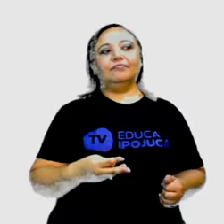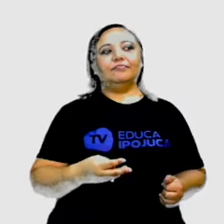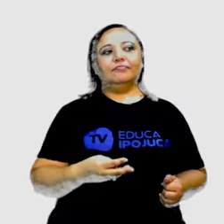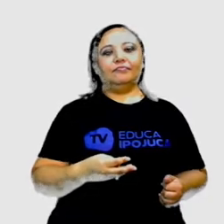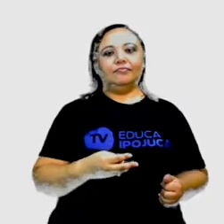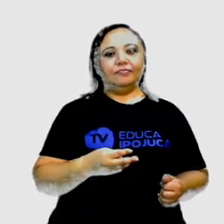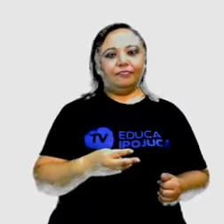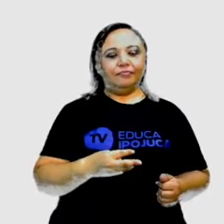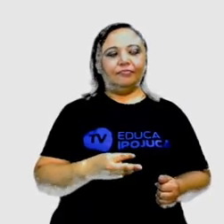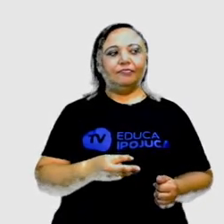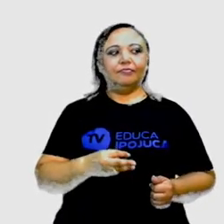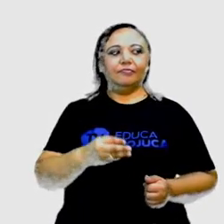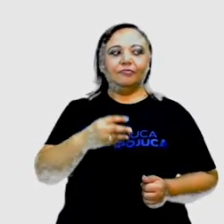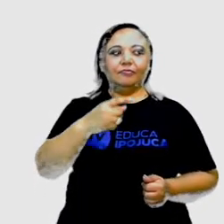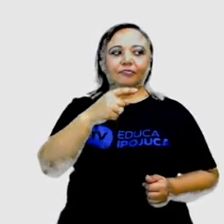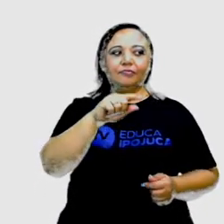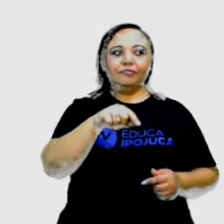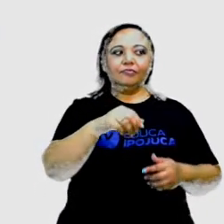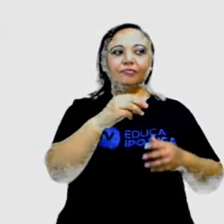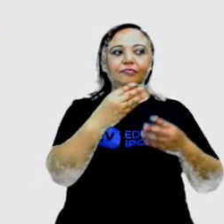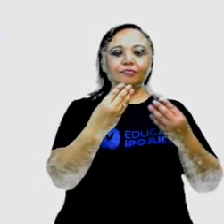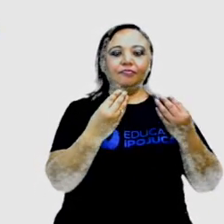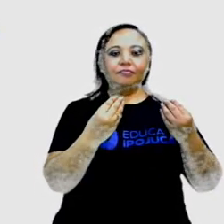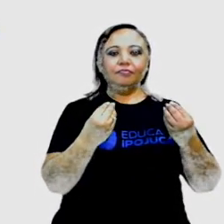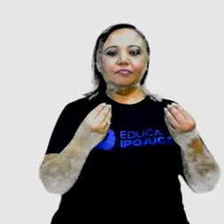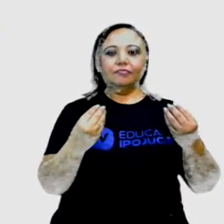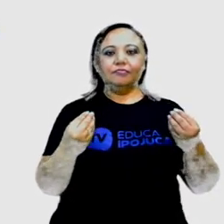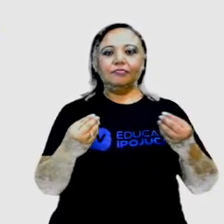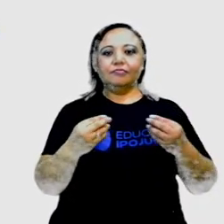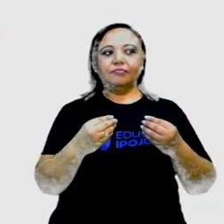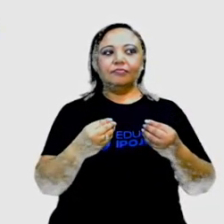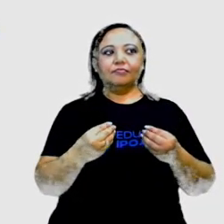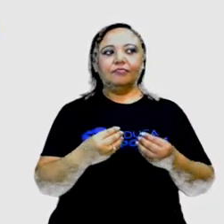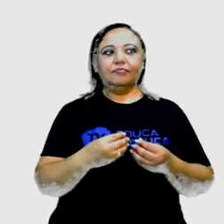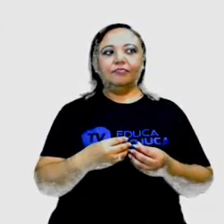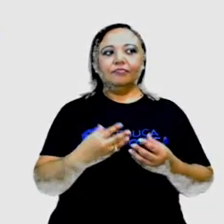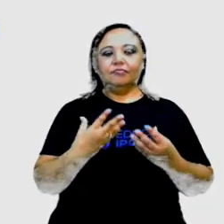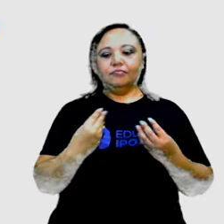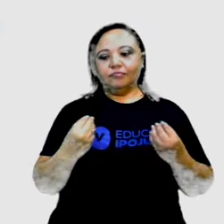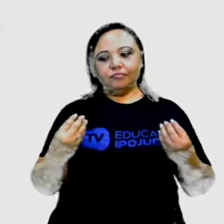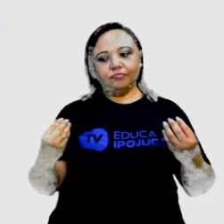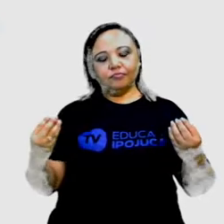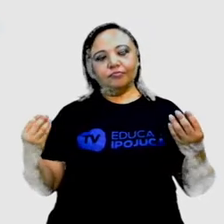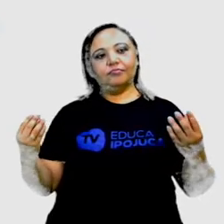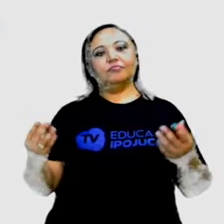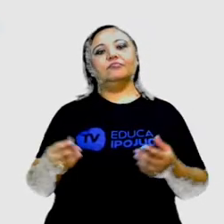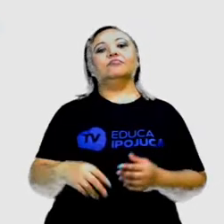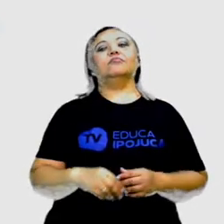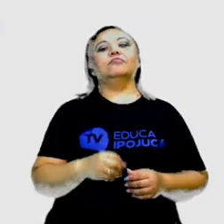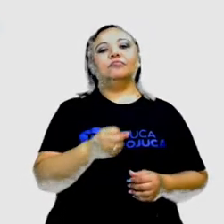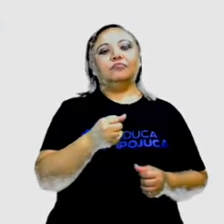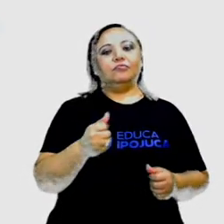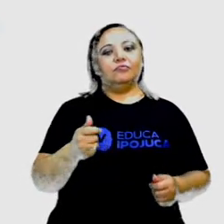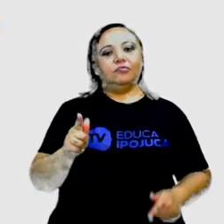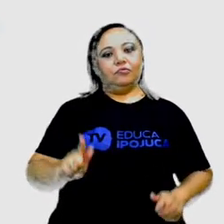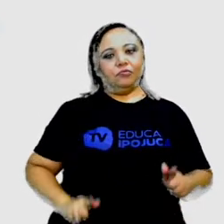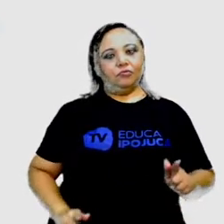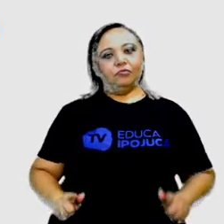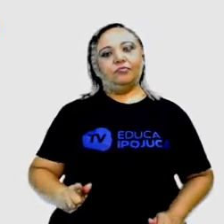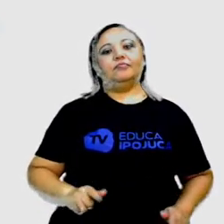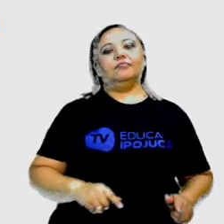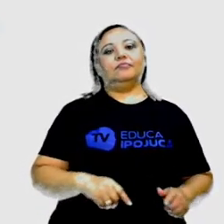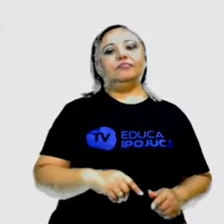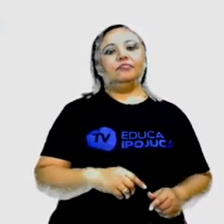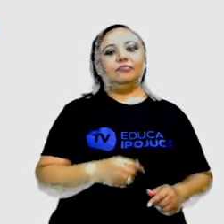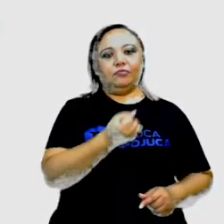Repararam num detalhe? Existem infinitos números primos, mas só um deles